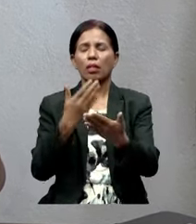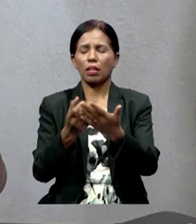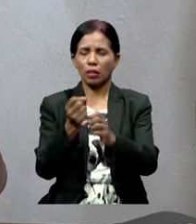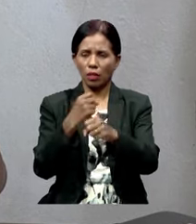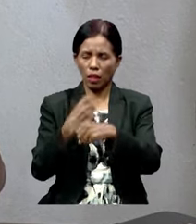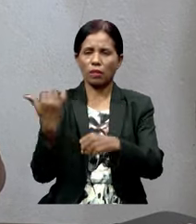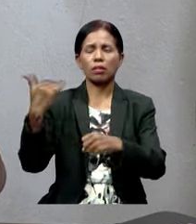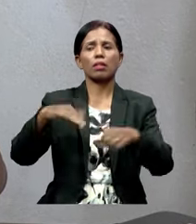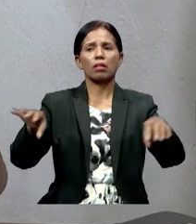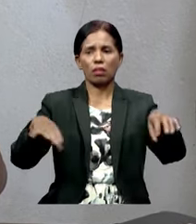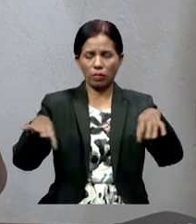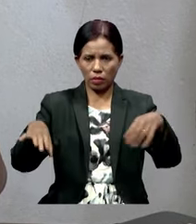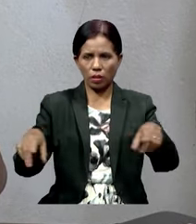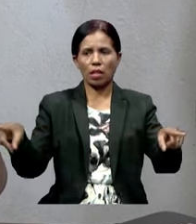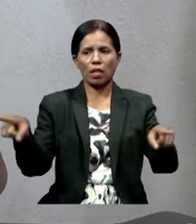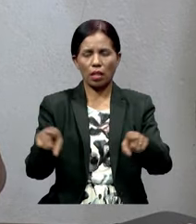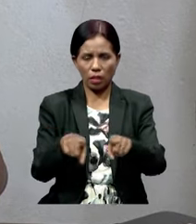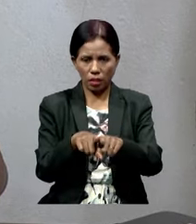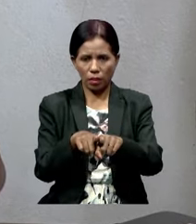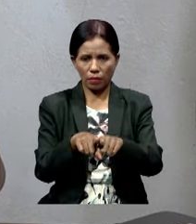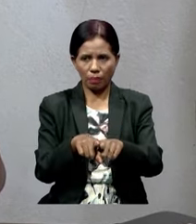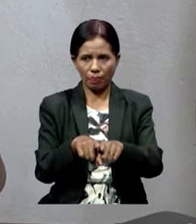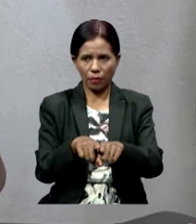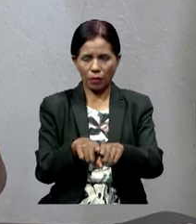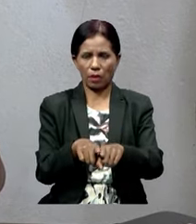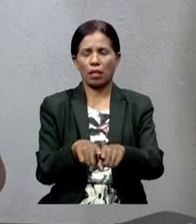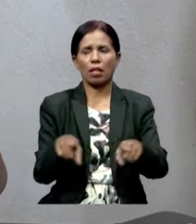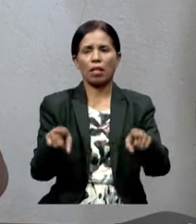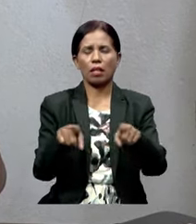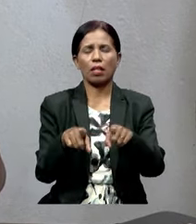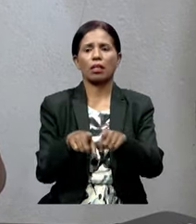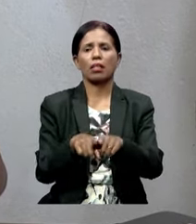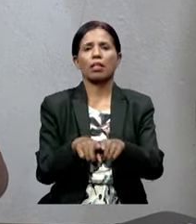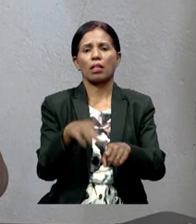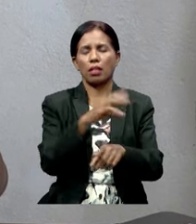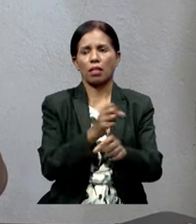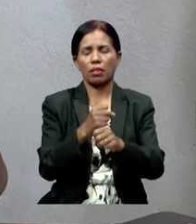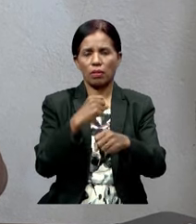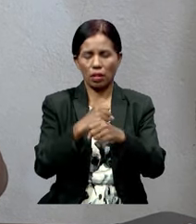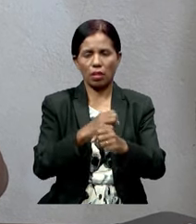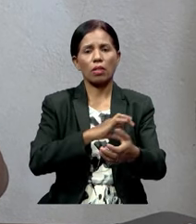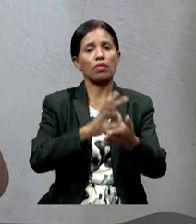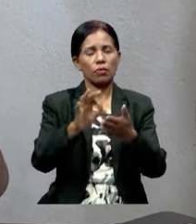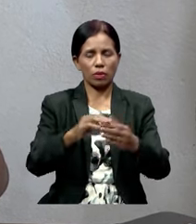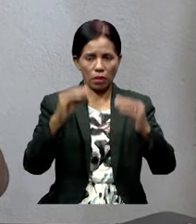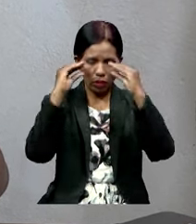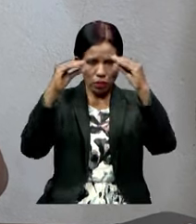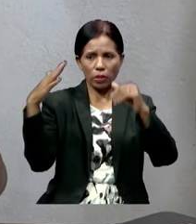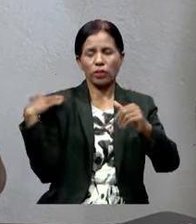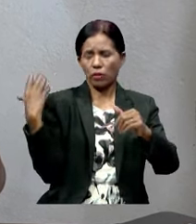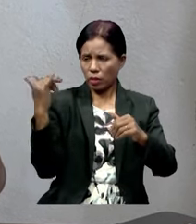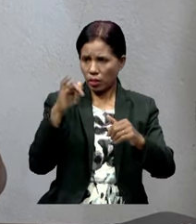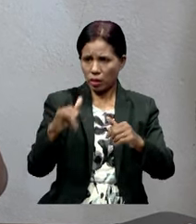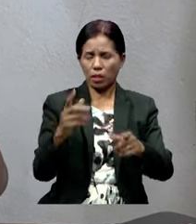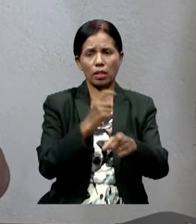nekanar, mudar, será, se nekanar, ato hal formação para juventude.